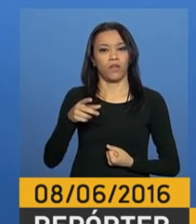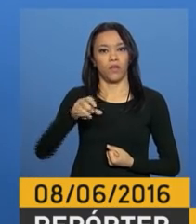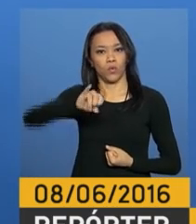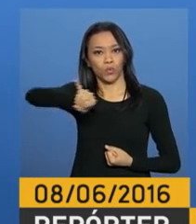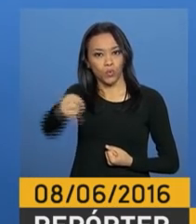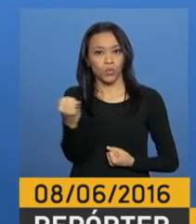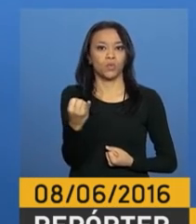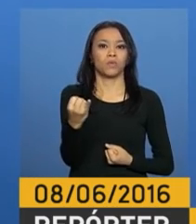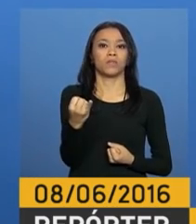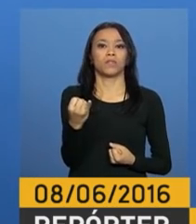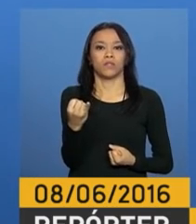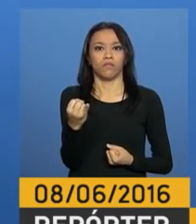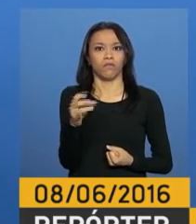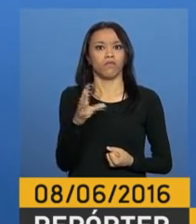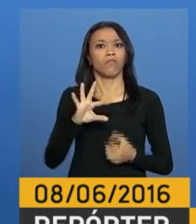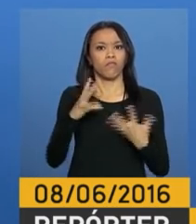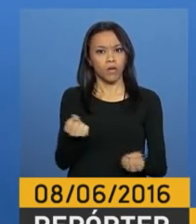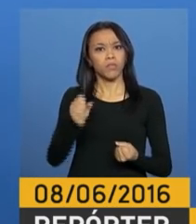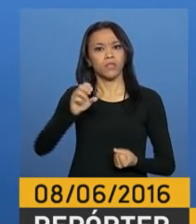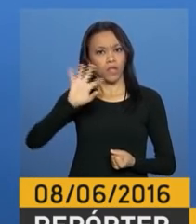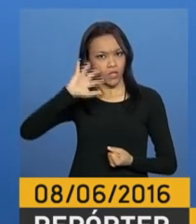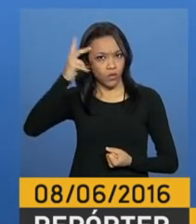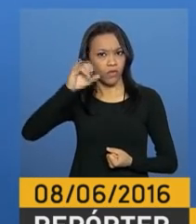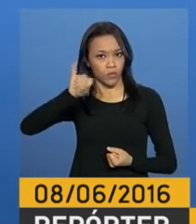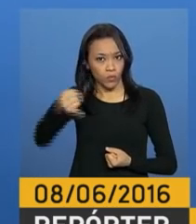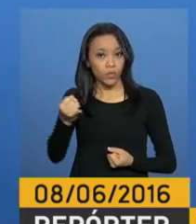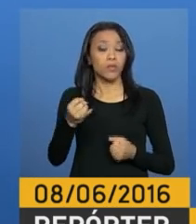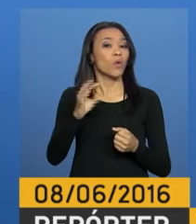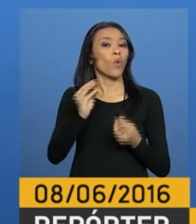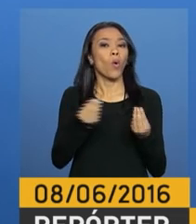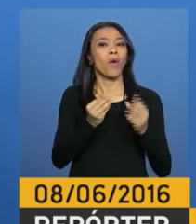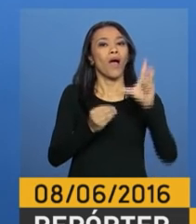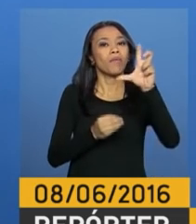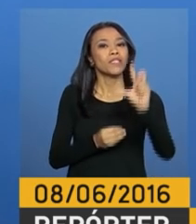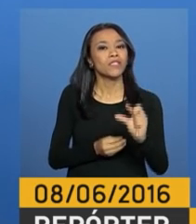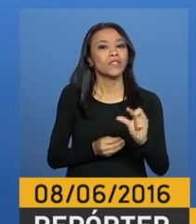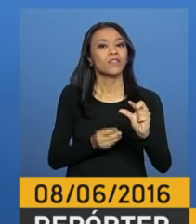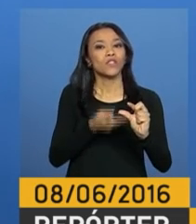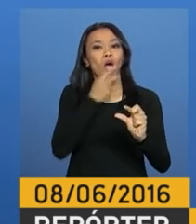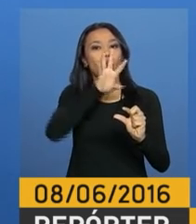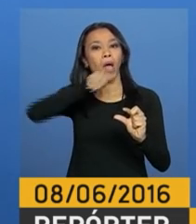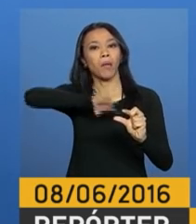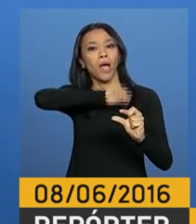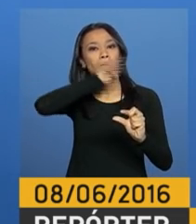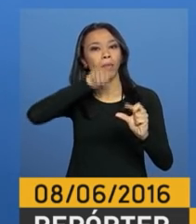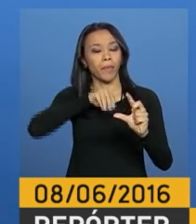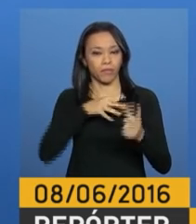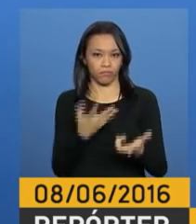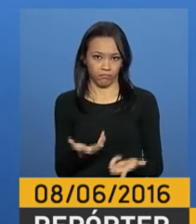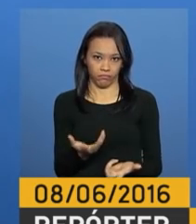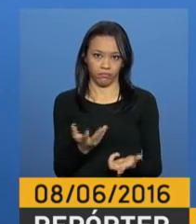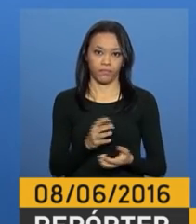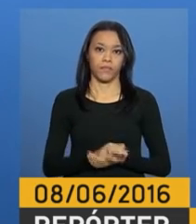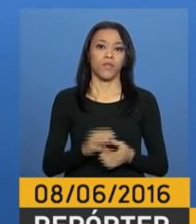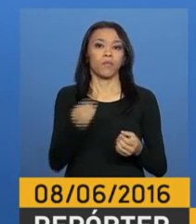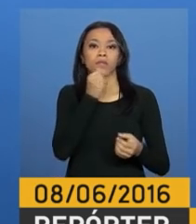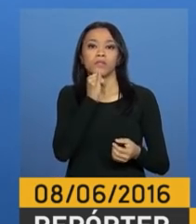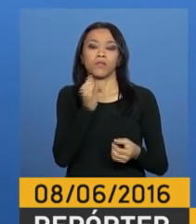maneira artificial as concessões as